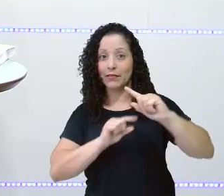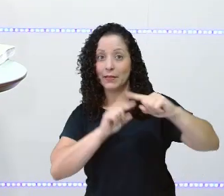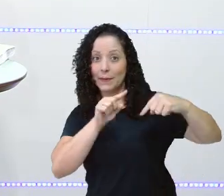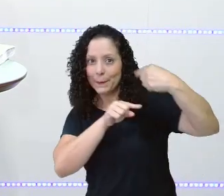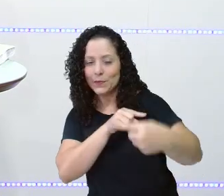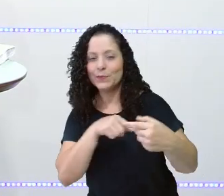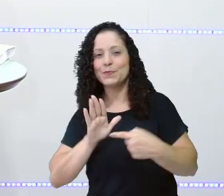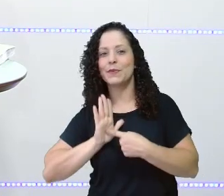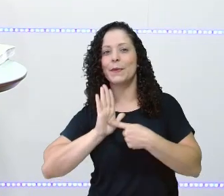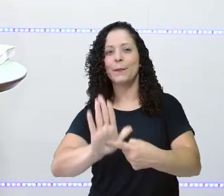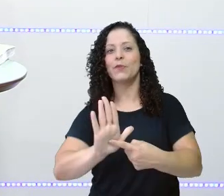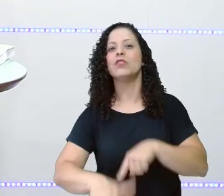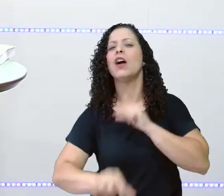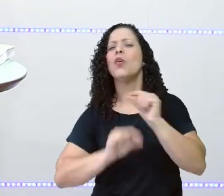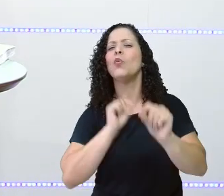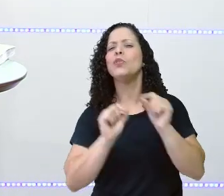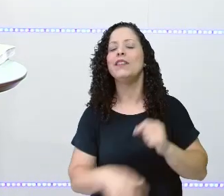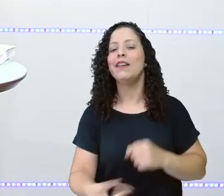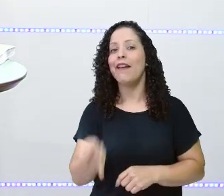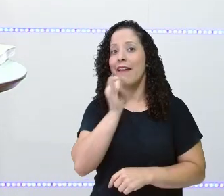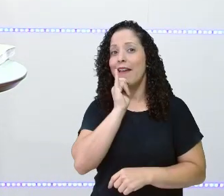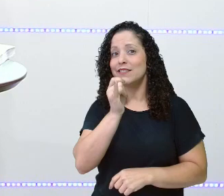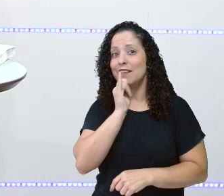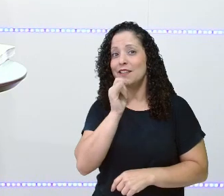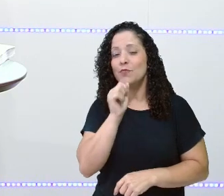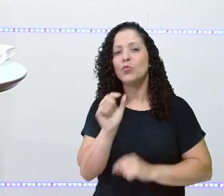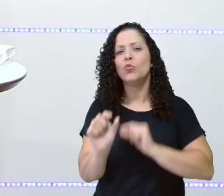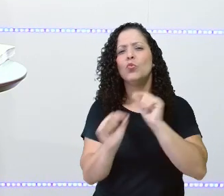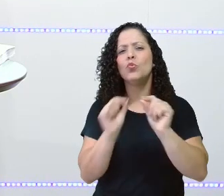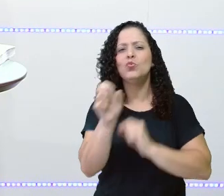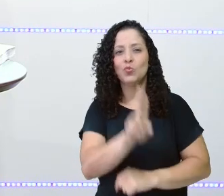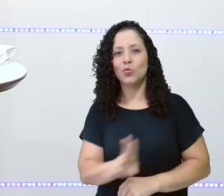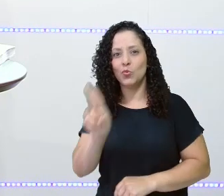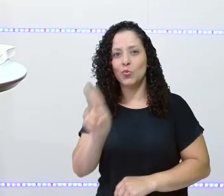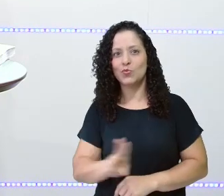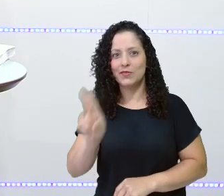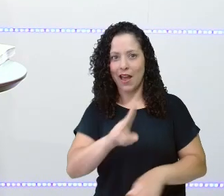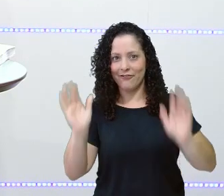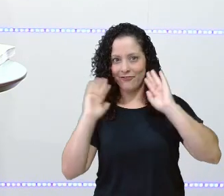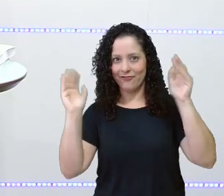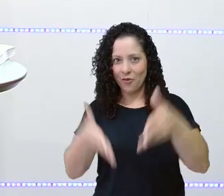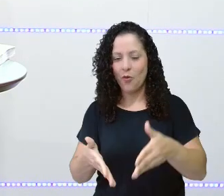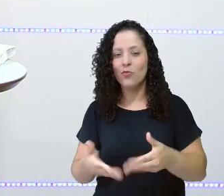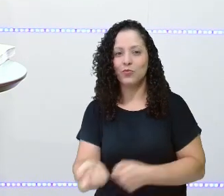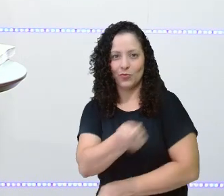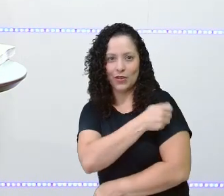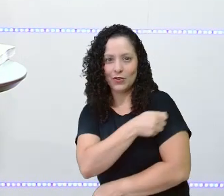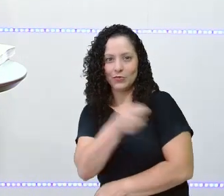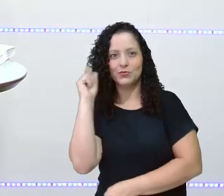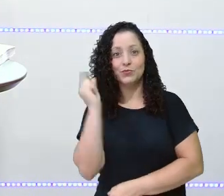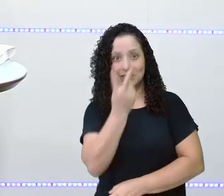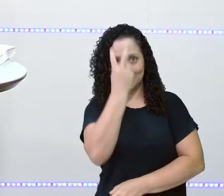vai trazer só exemplos de materiais que a gente precisa utilizar com esse público, com esses estudantes.